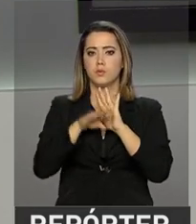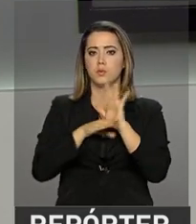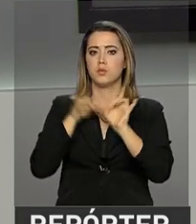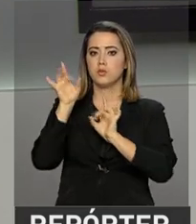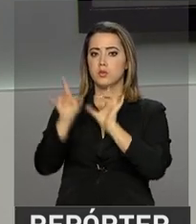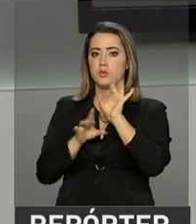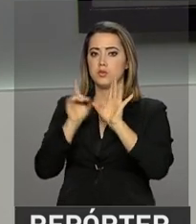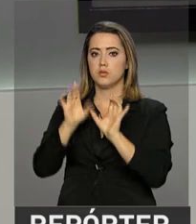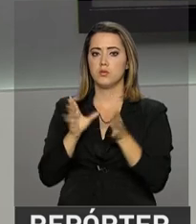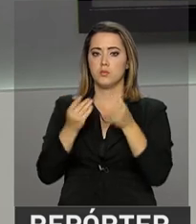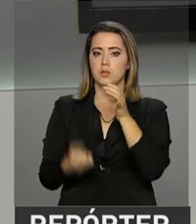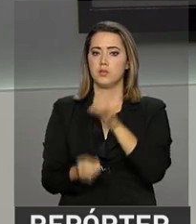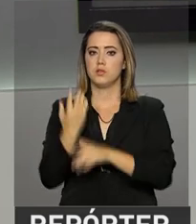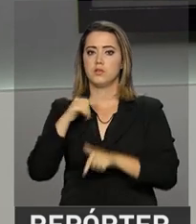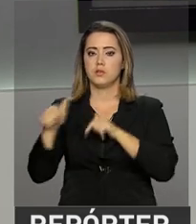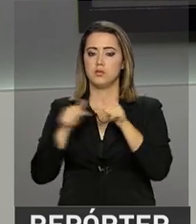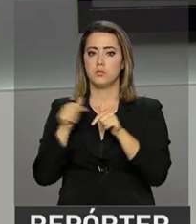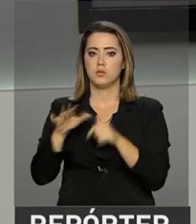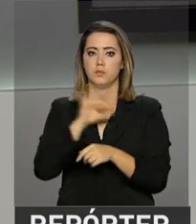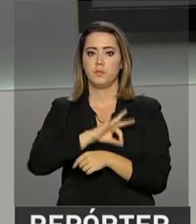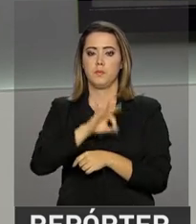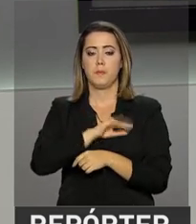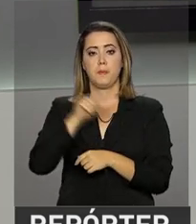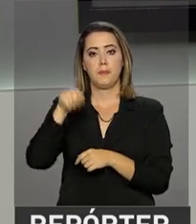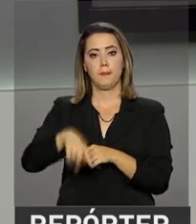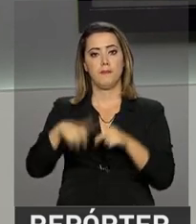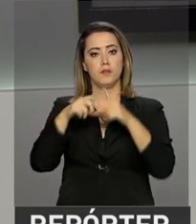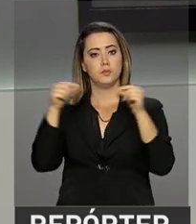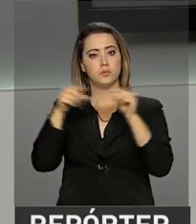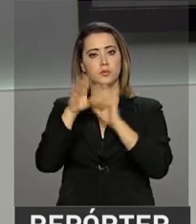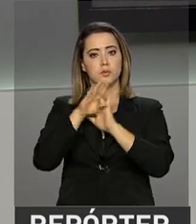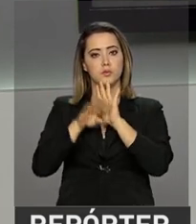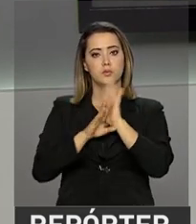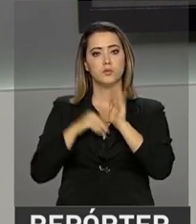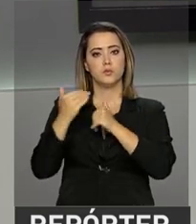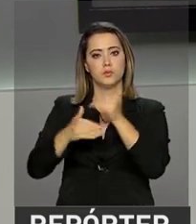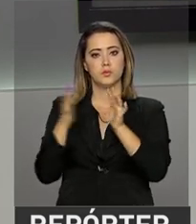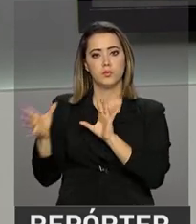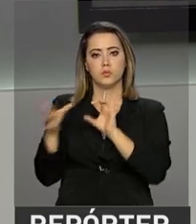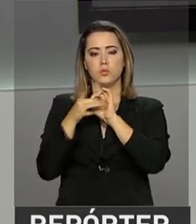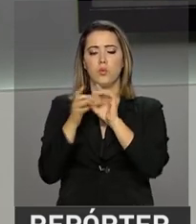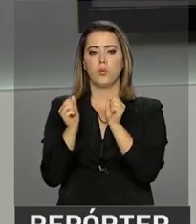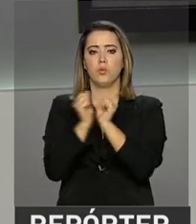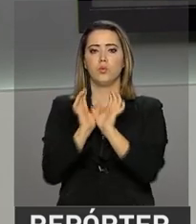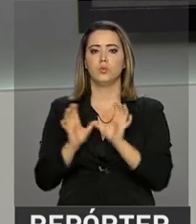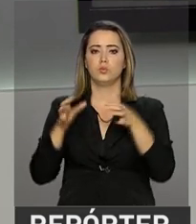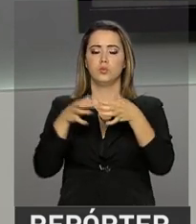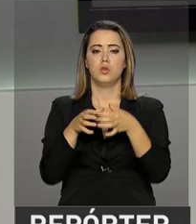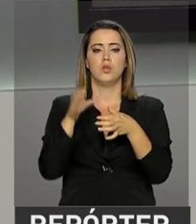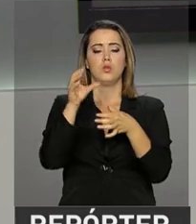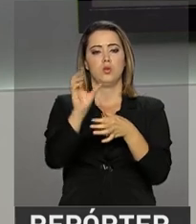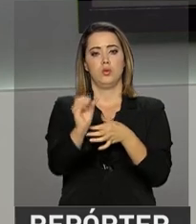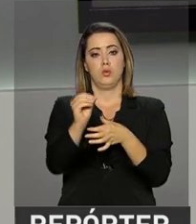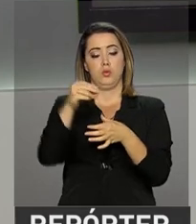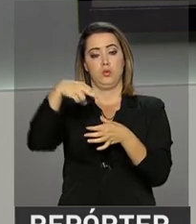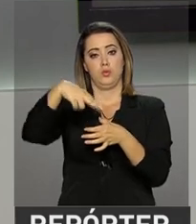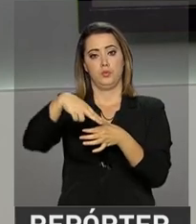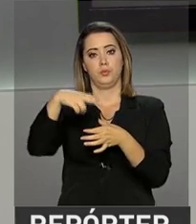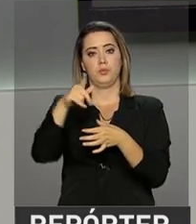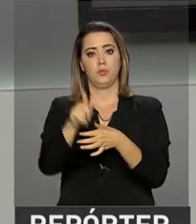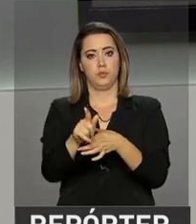especialmente para a geração de emprego e renda aqui em Brasília o programa é desenvolvido em convênio com uma organização não